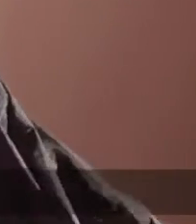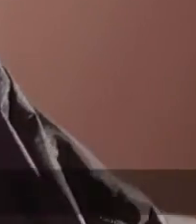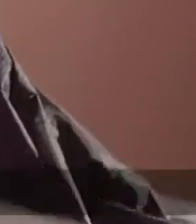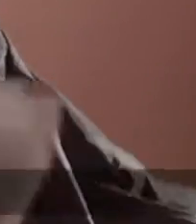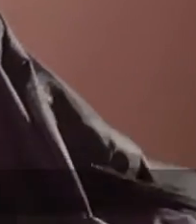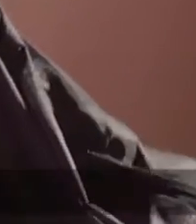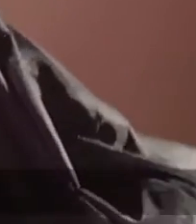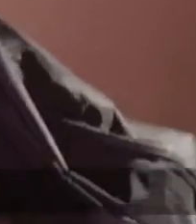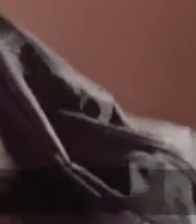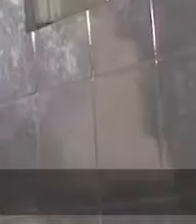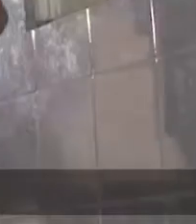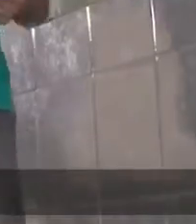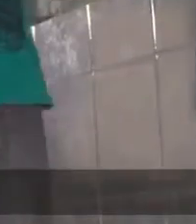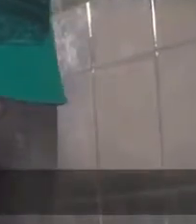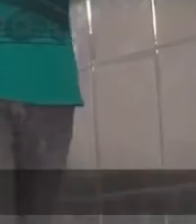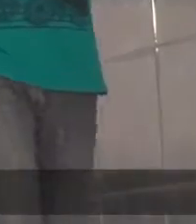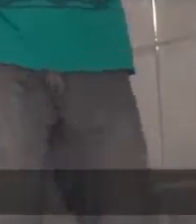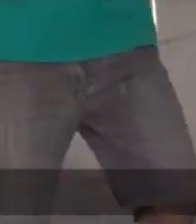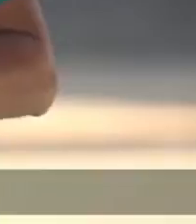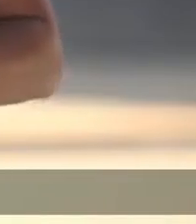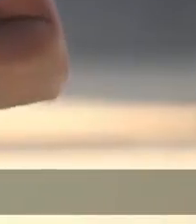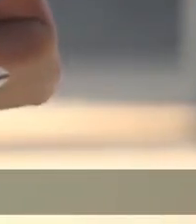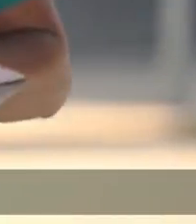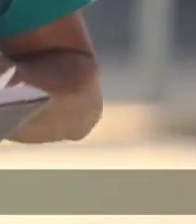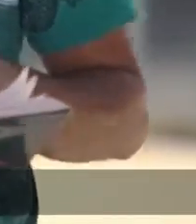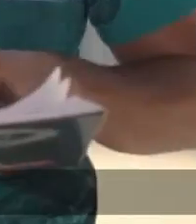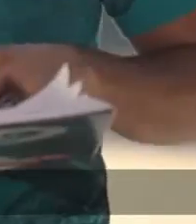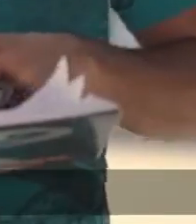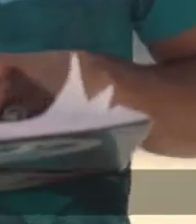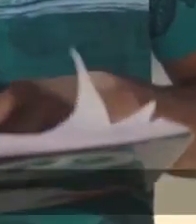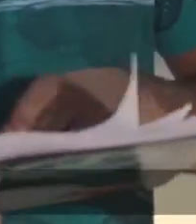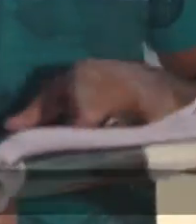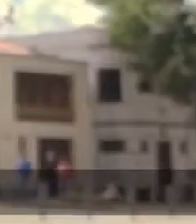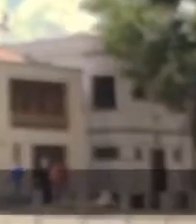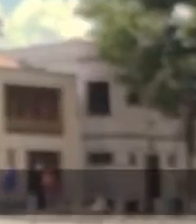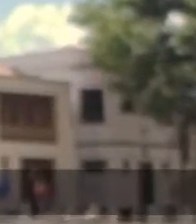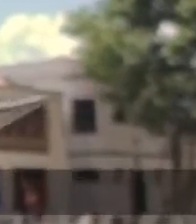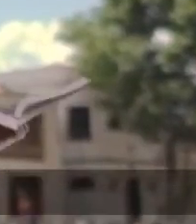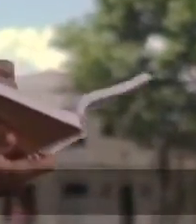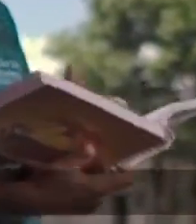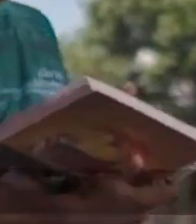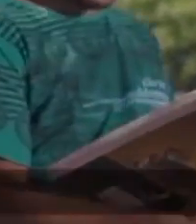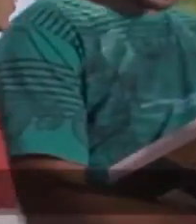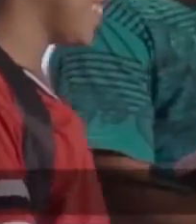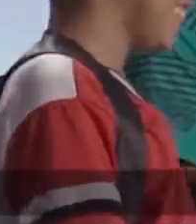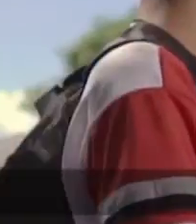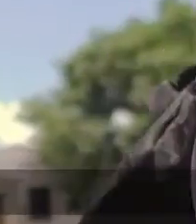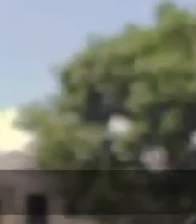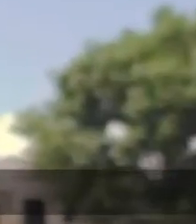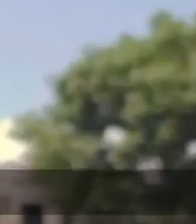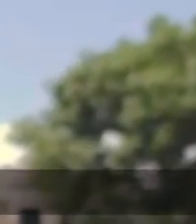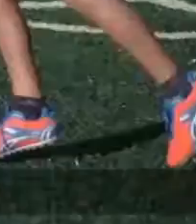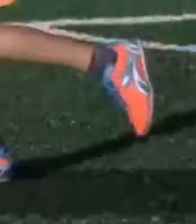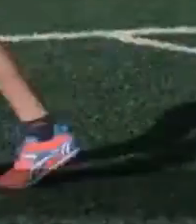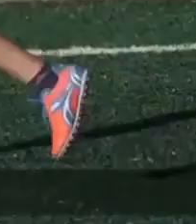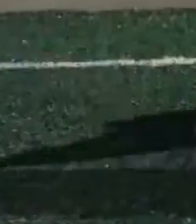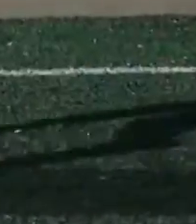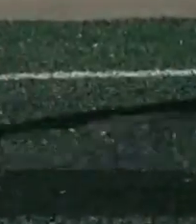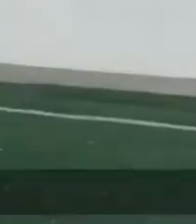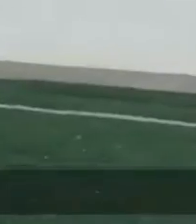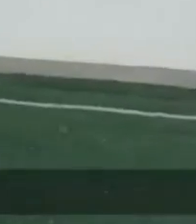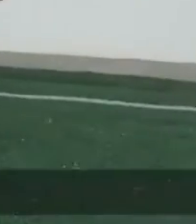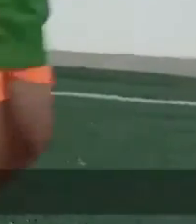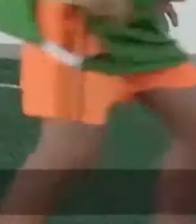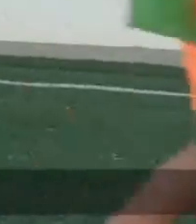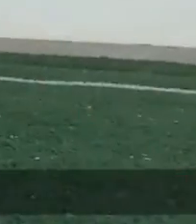Acreditar no nosso poder de superação, o governo do Ceará investe no esporte como caminho de desenvolvimento físico, econômico e social. Quando eu